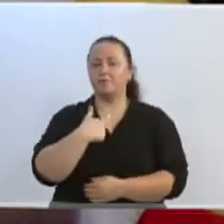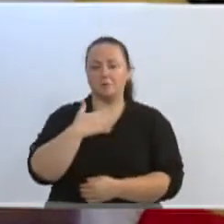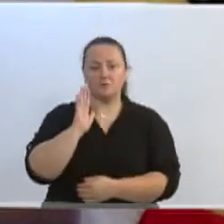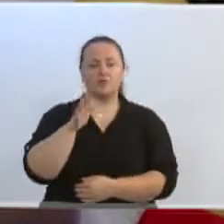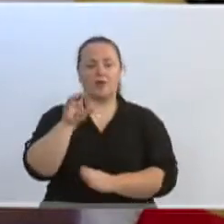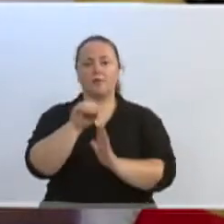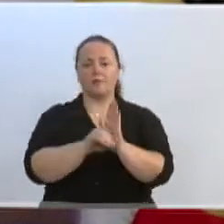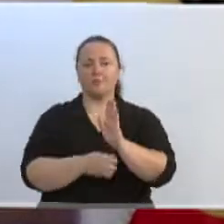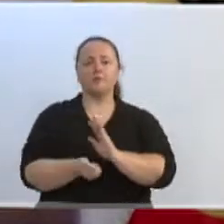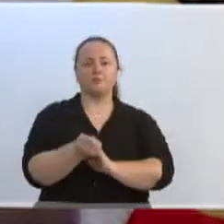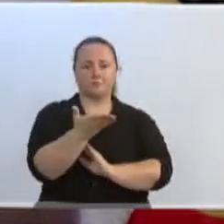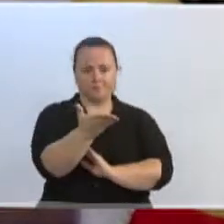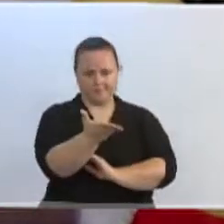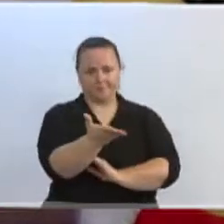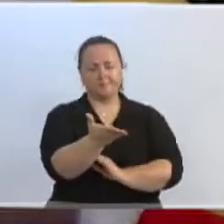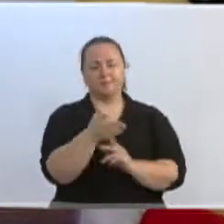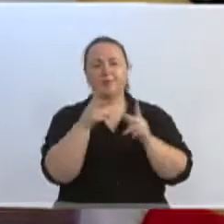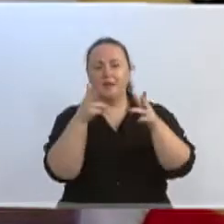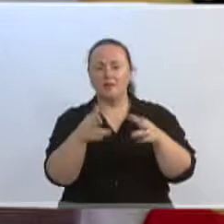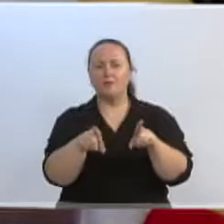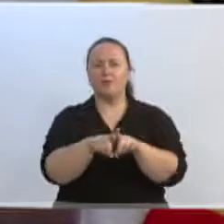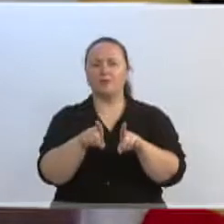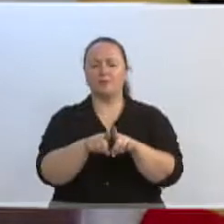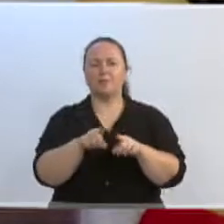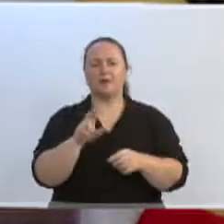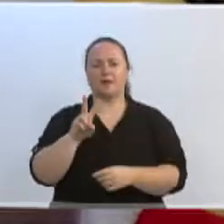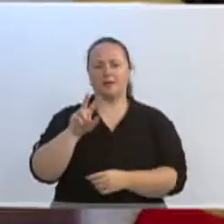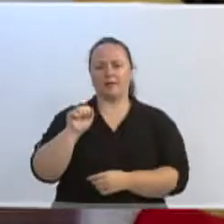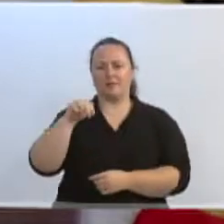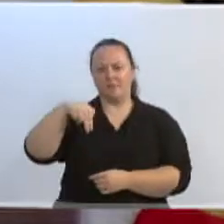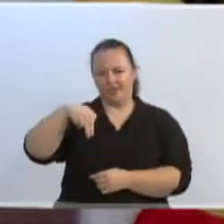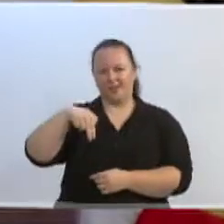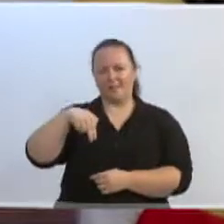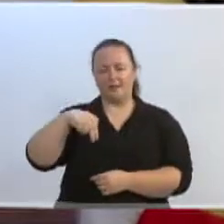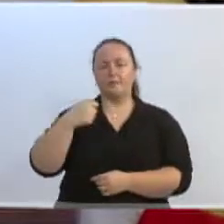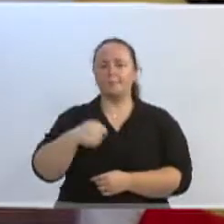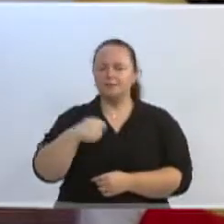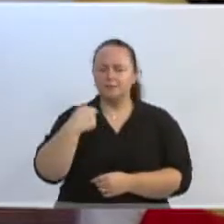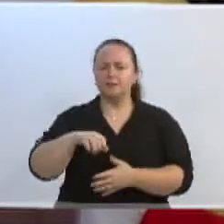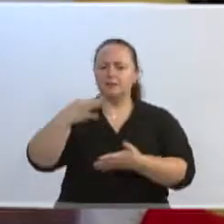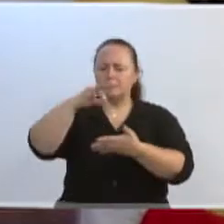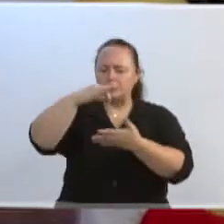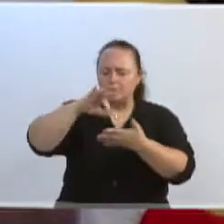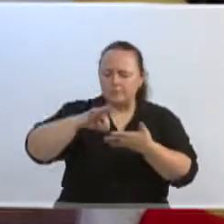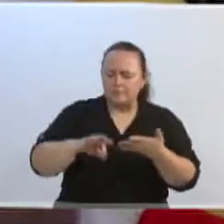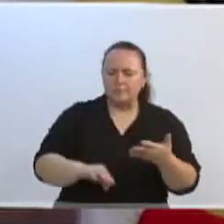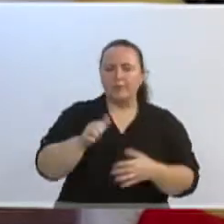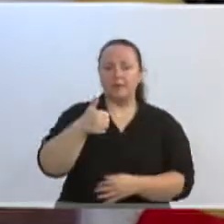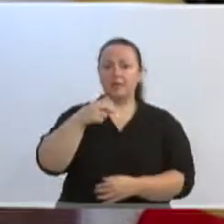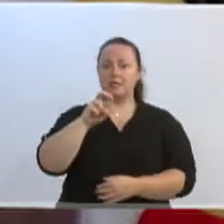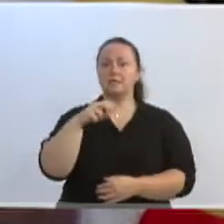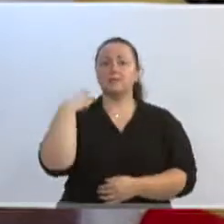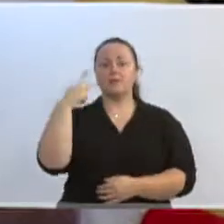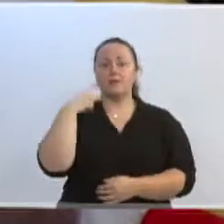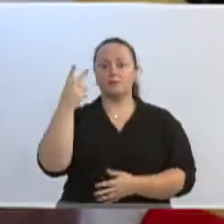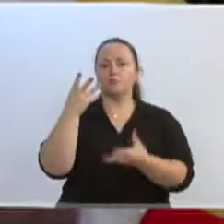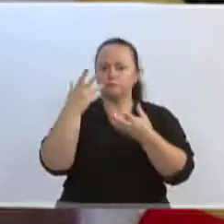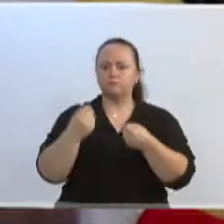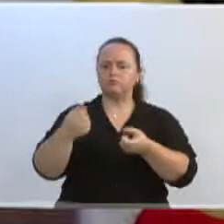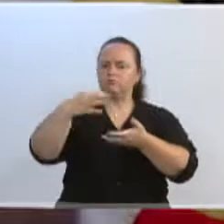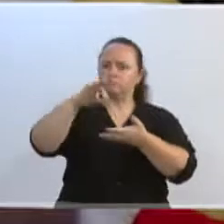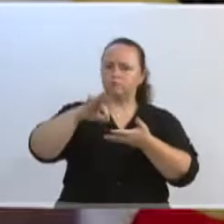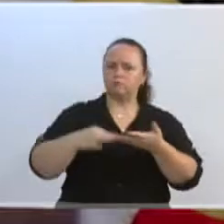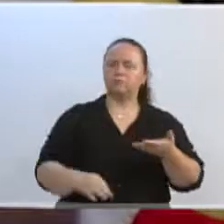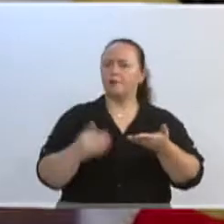vamos é como fizemos com a van assinar os 15 vereadores e só está que realmente os recursos